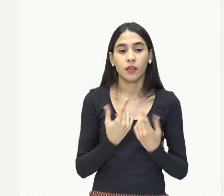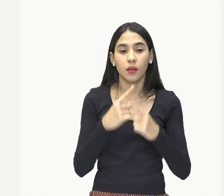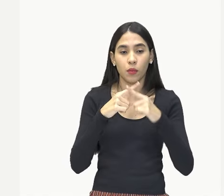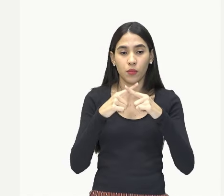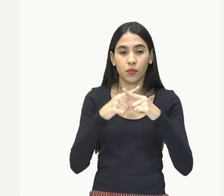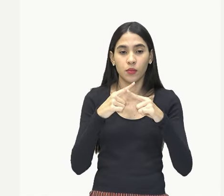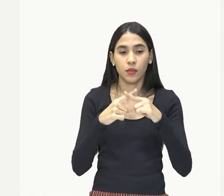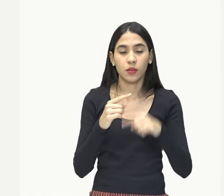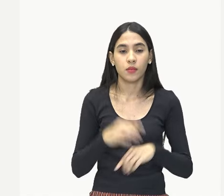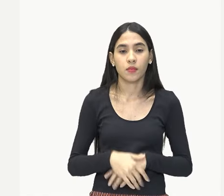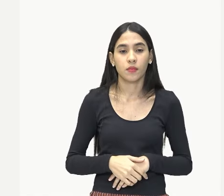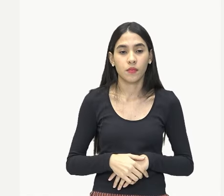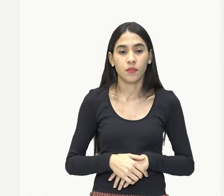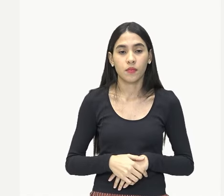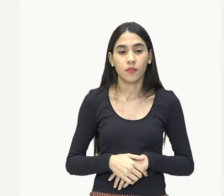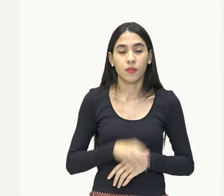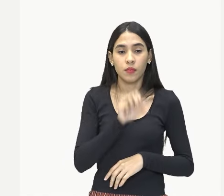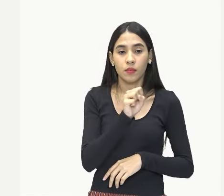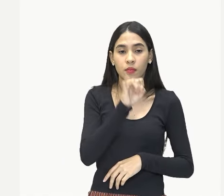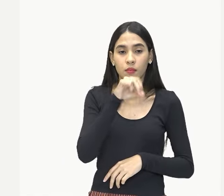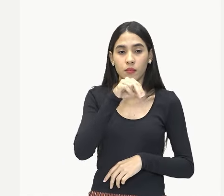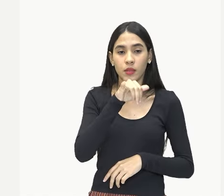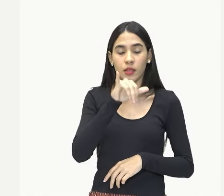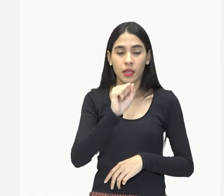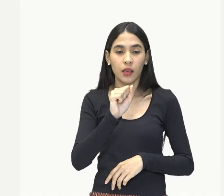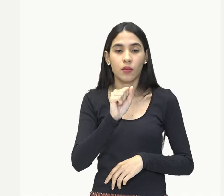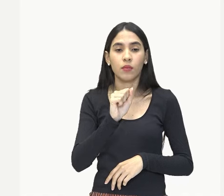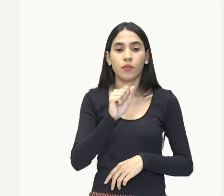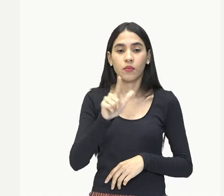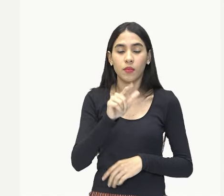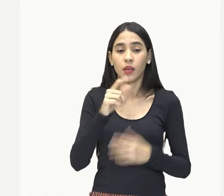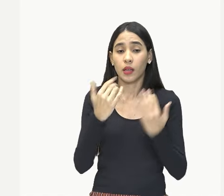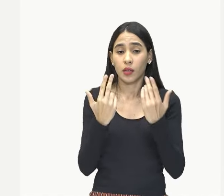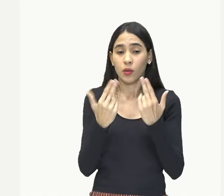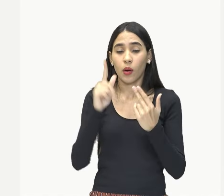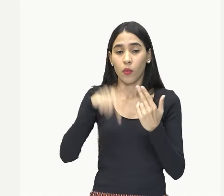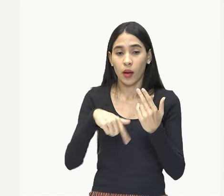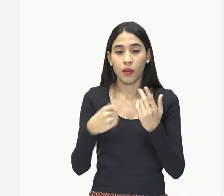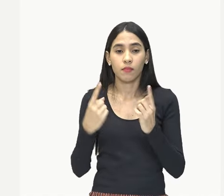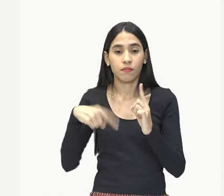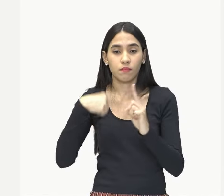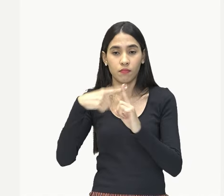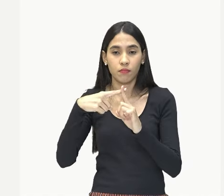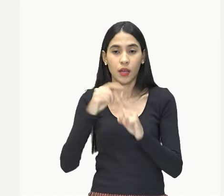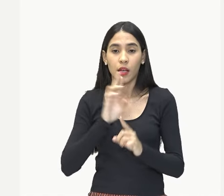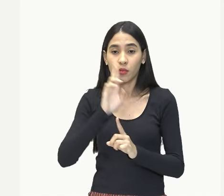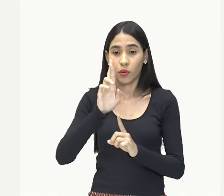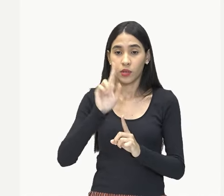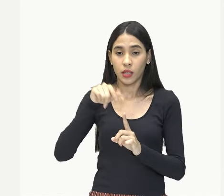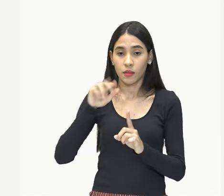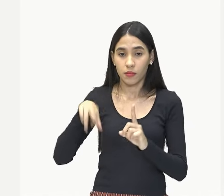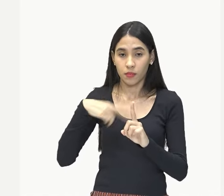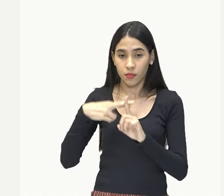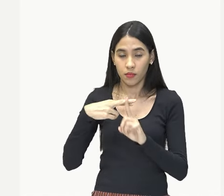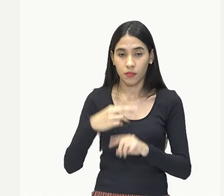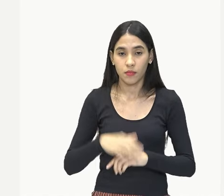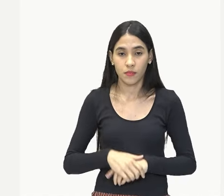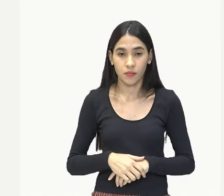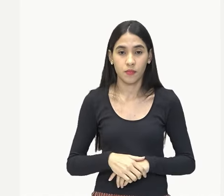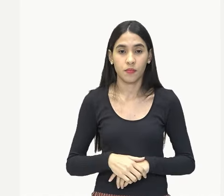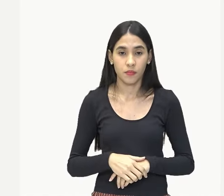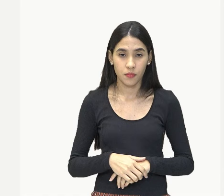multiplicação e os sinais são iguais, o resultado é positivo. Então, o resultado aqui vai ser